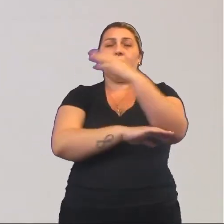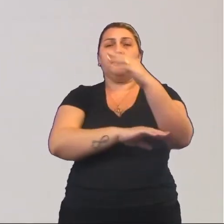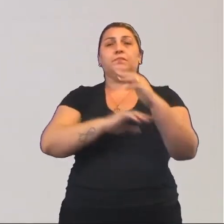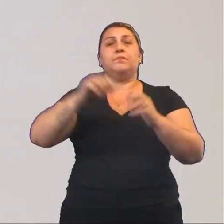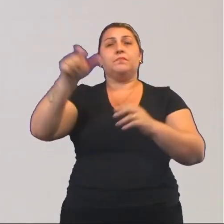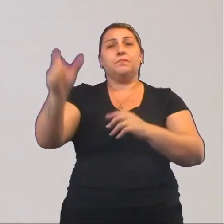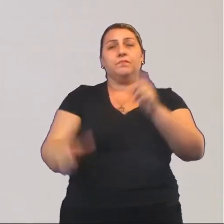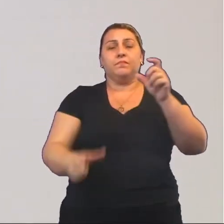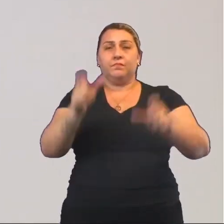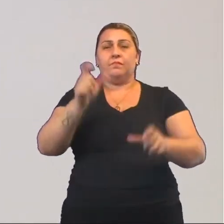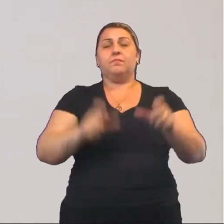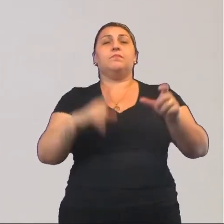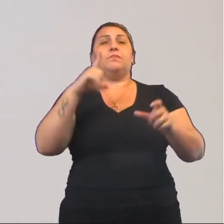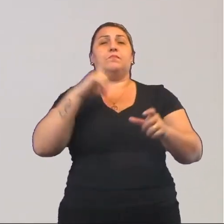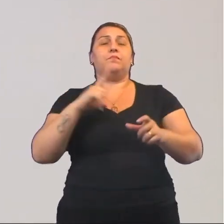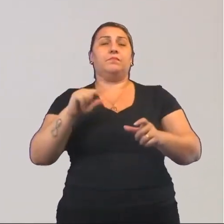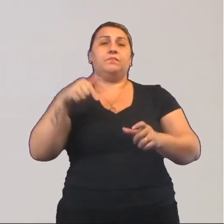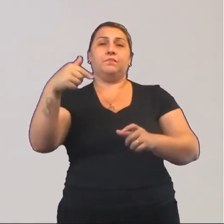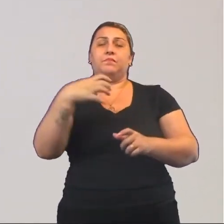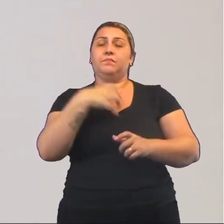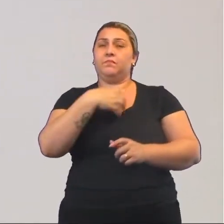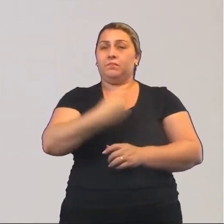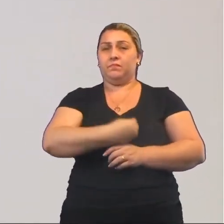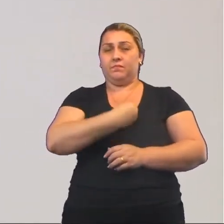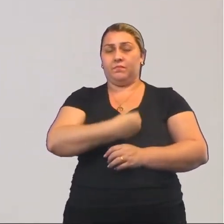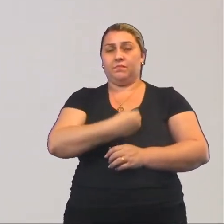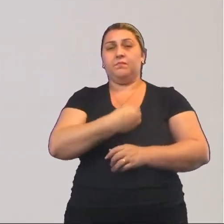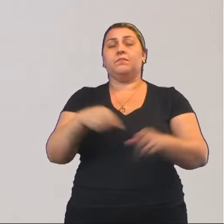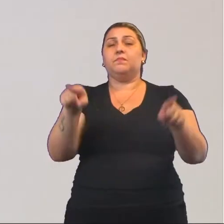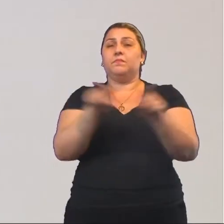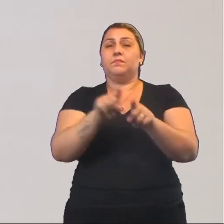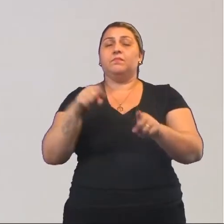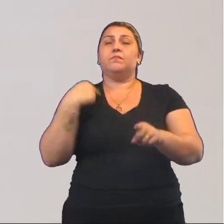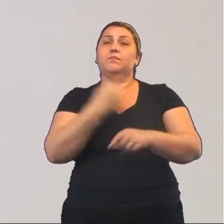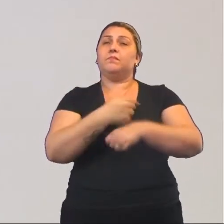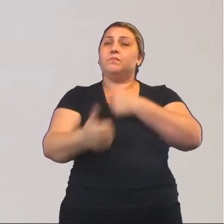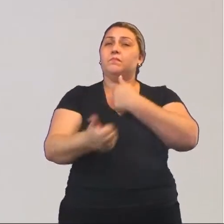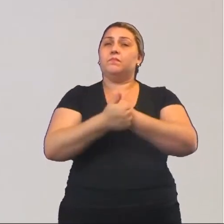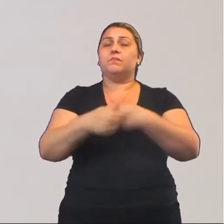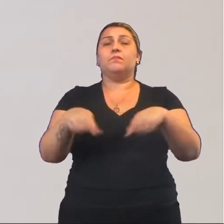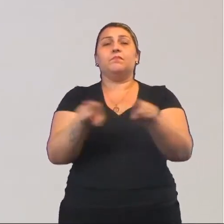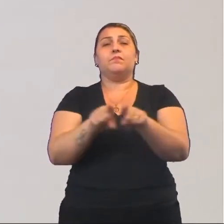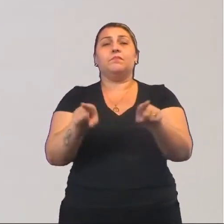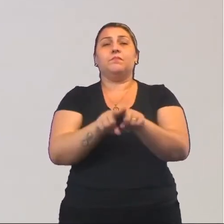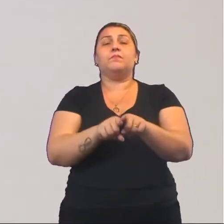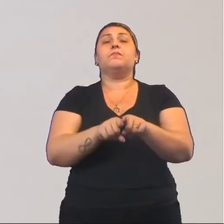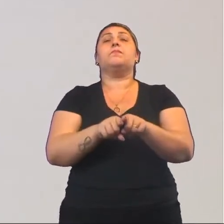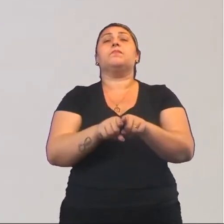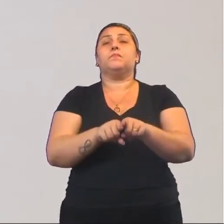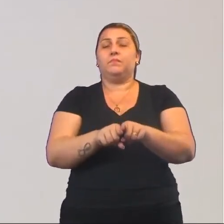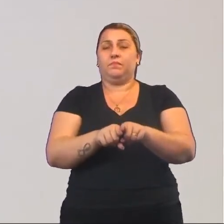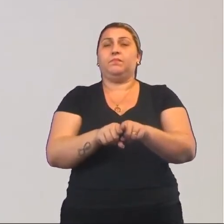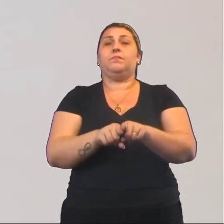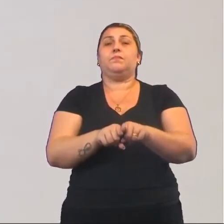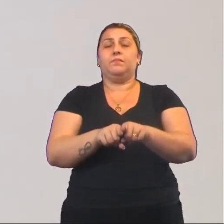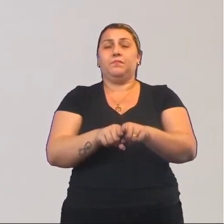humano, existem as outras formas de vida que estão em nosso meio, que também são comprometidas com